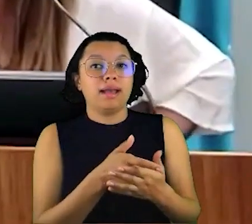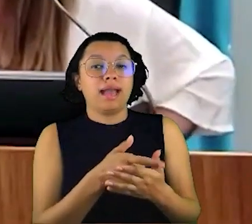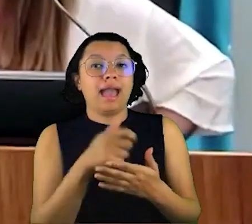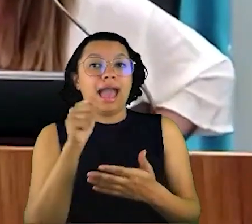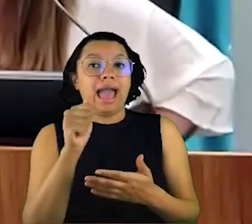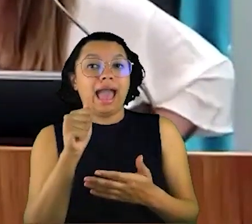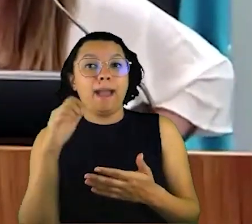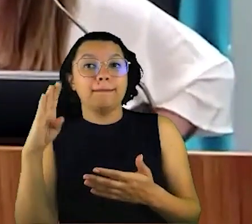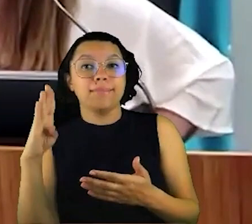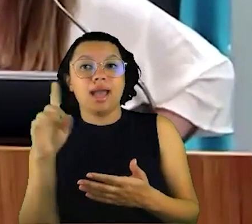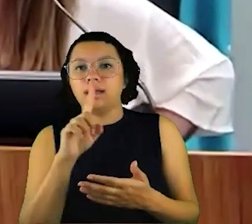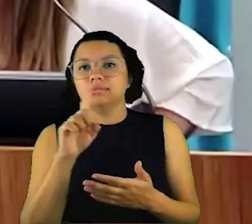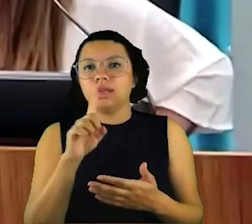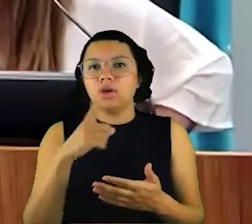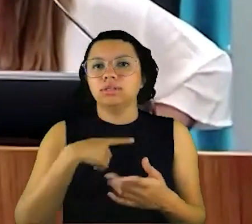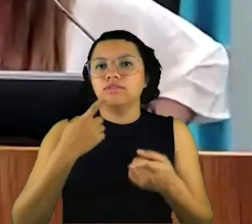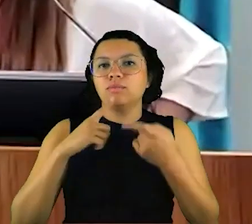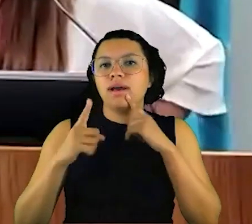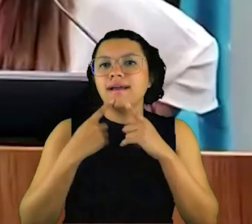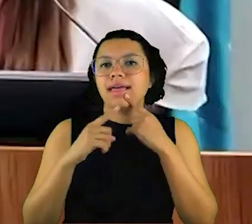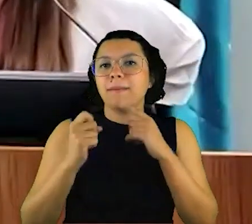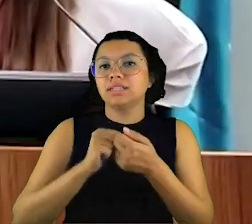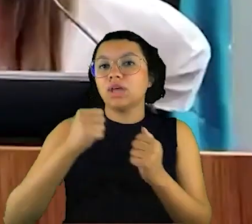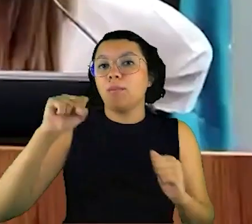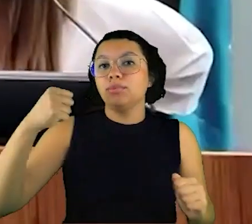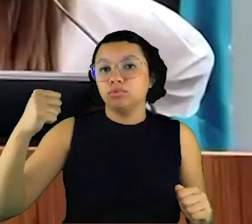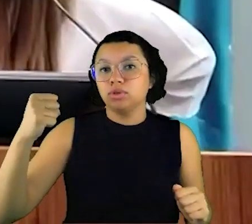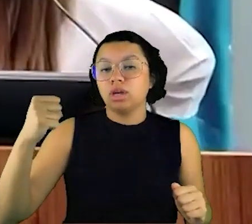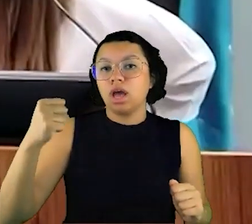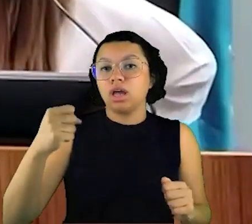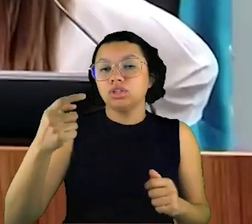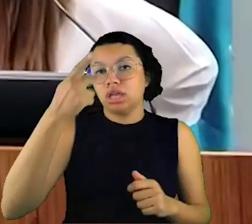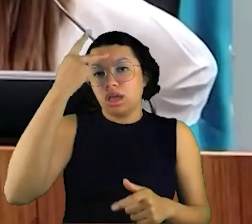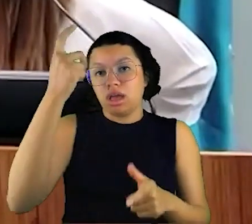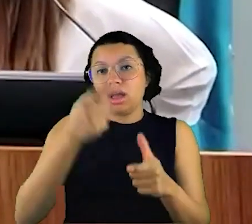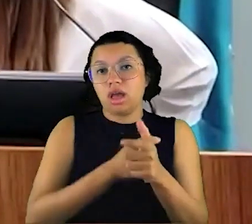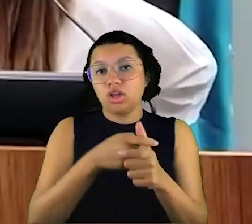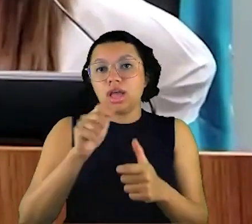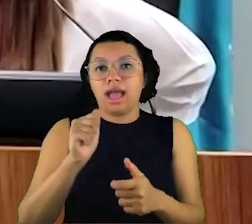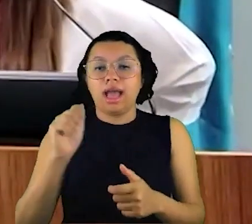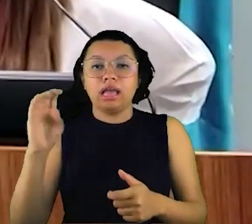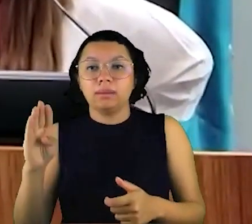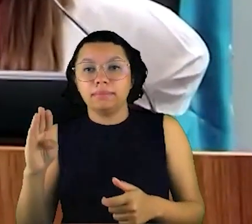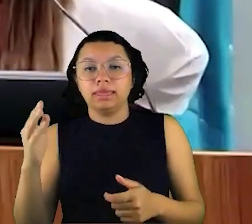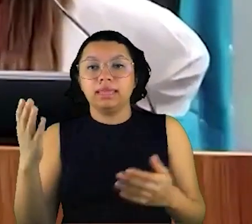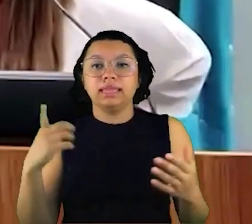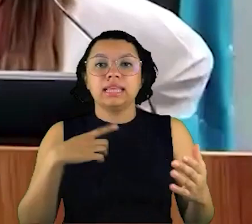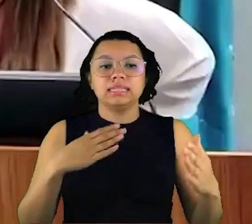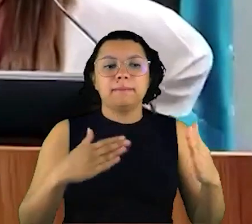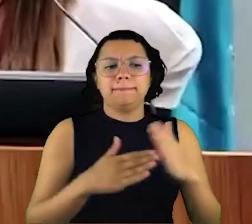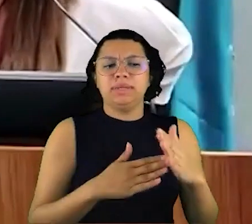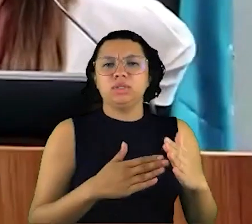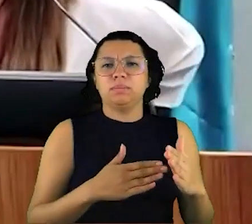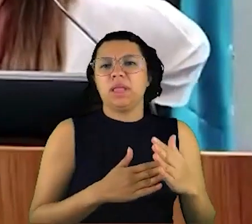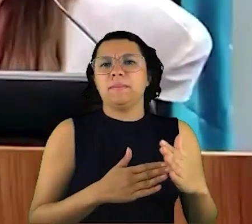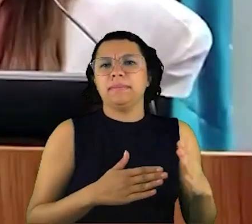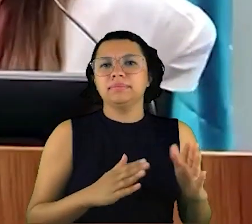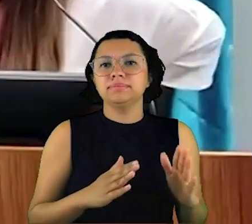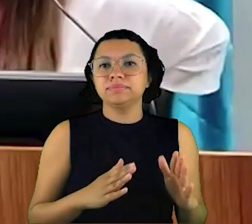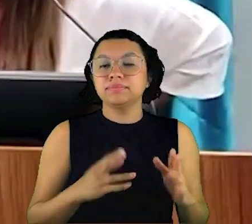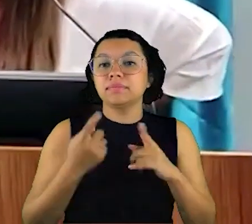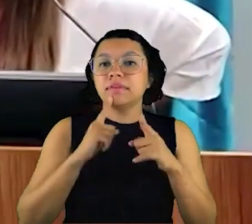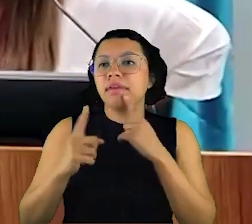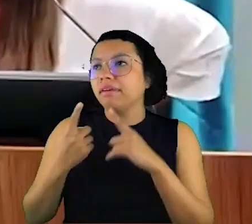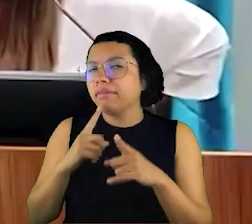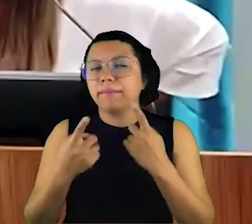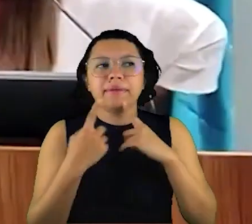não. Houve uma reclamação muito grande dos contribuintes A e B a respeito dessa restrição. Reclama daqui, reclama dali, mas